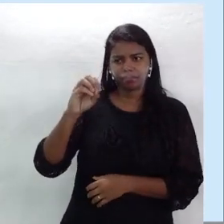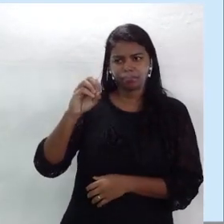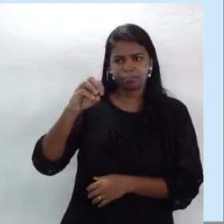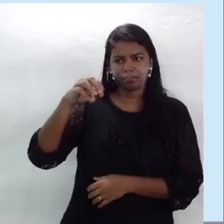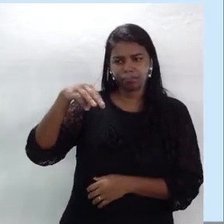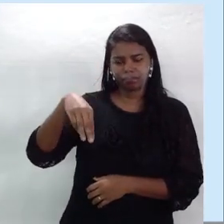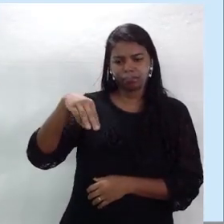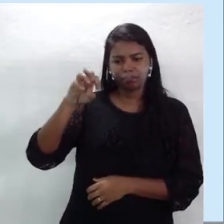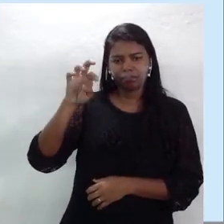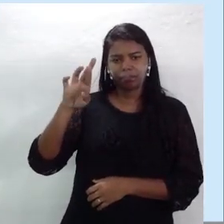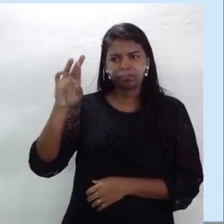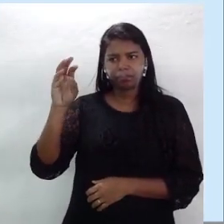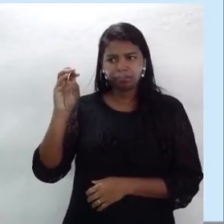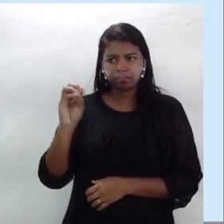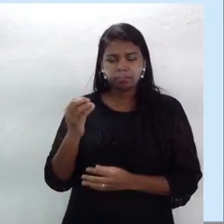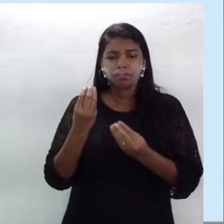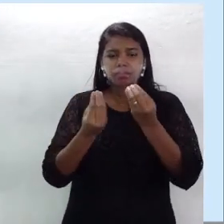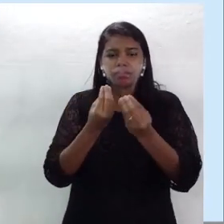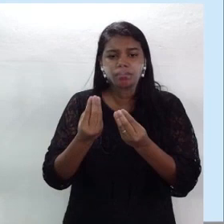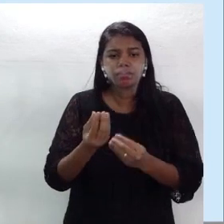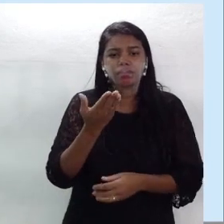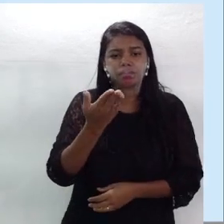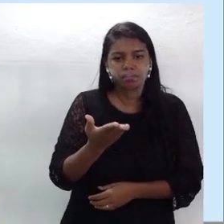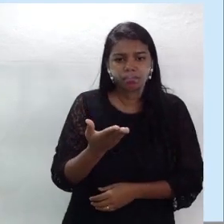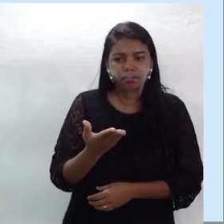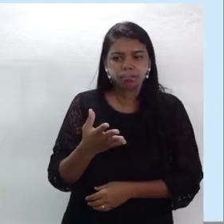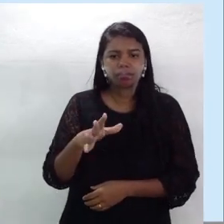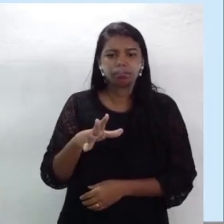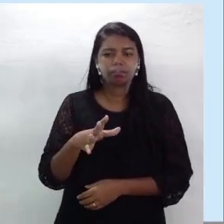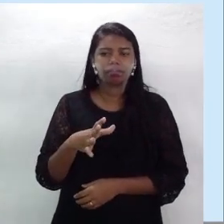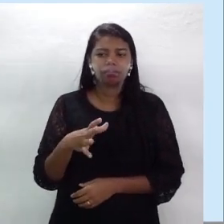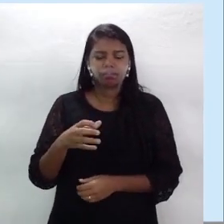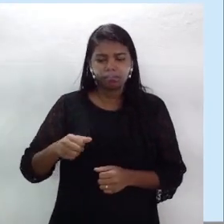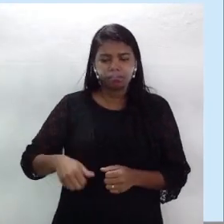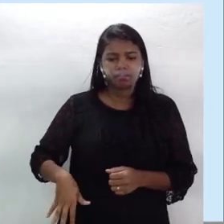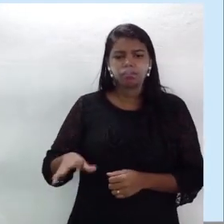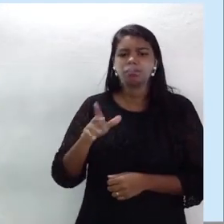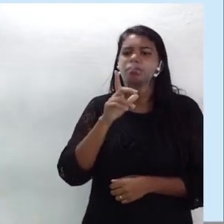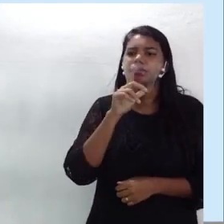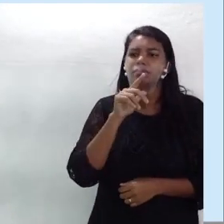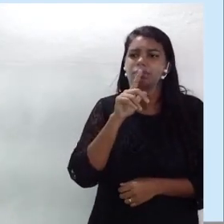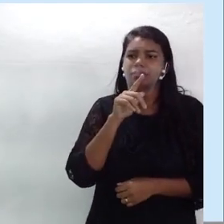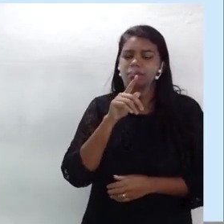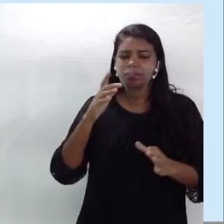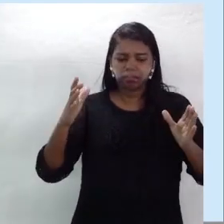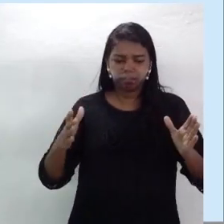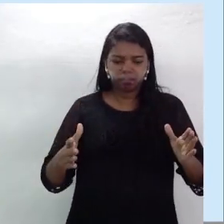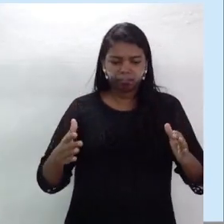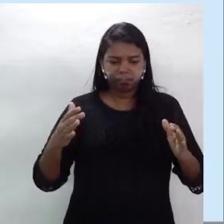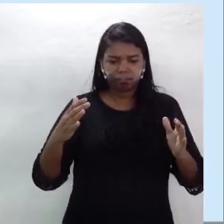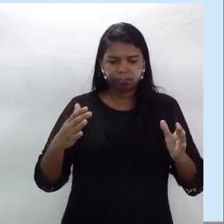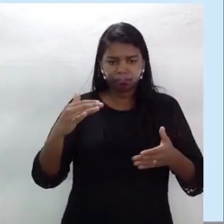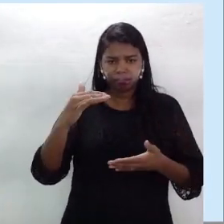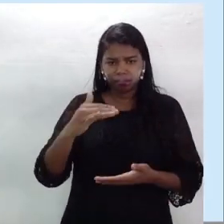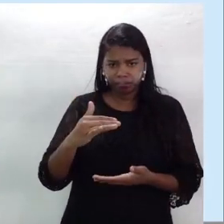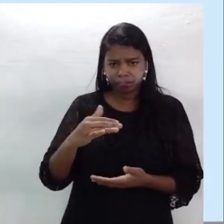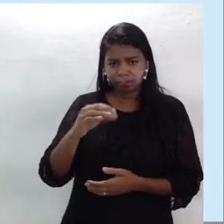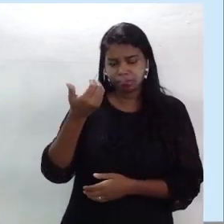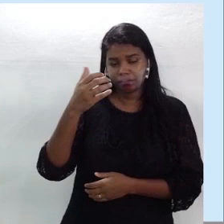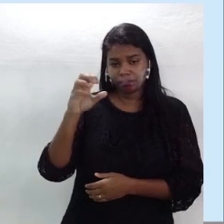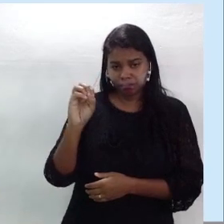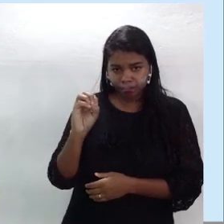cúbicos quer dizer que é como se você tivesse consumido de água 10 caixas d'água no formato de um